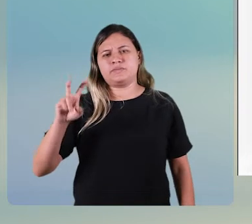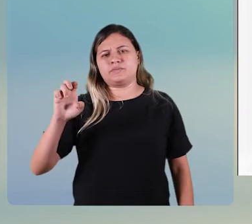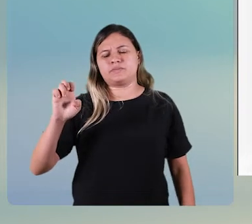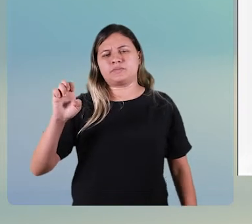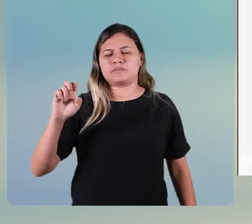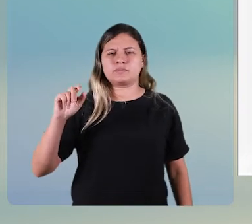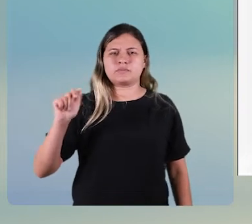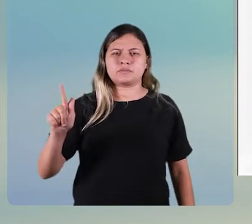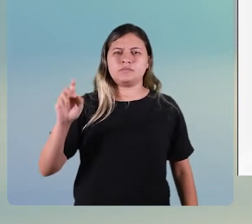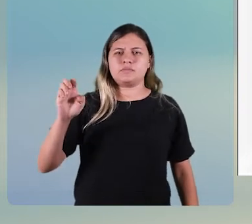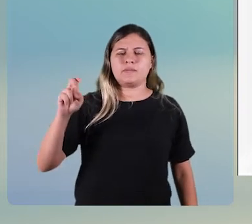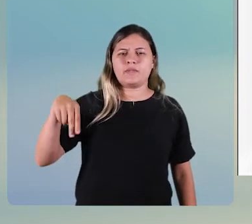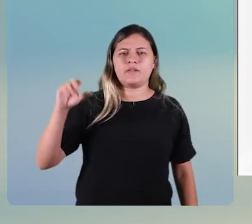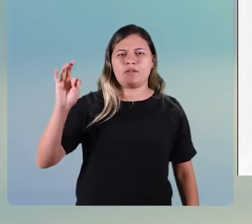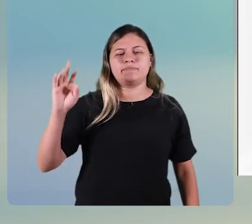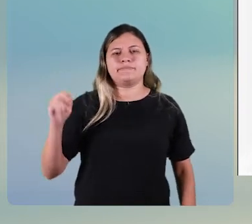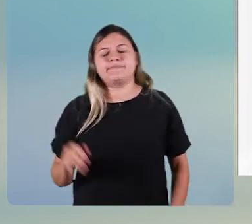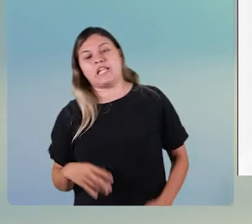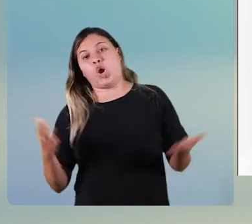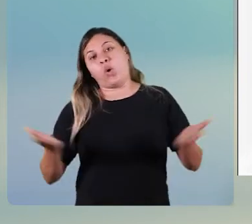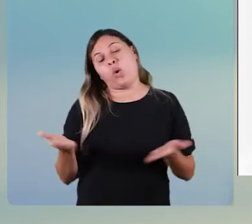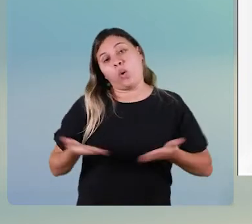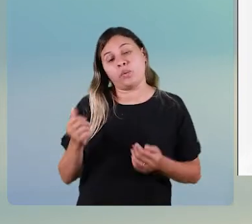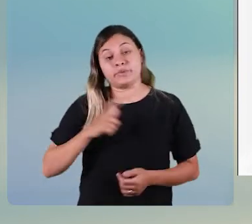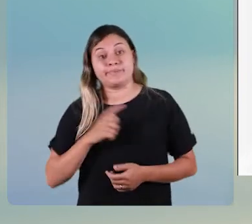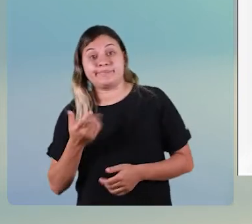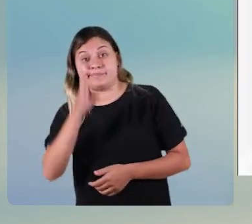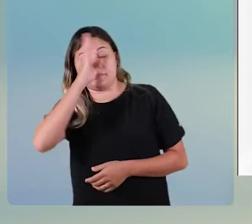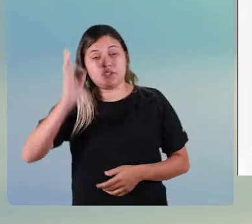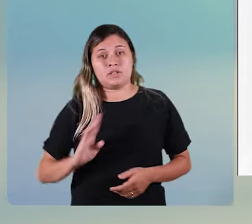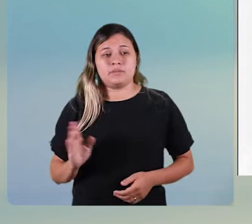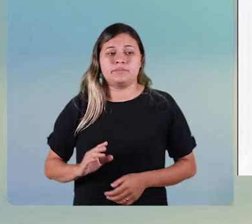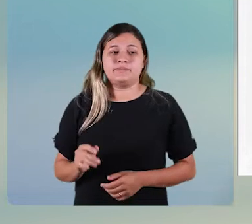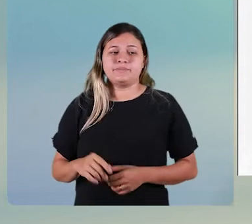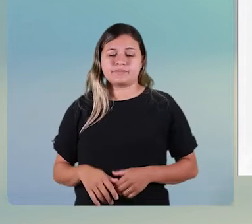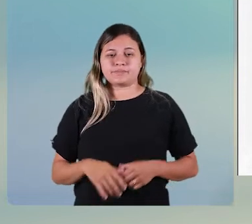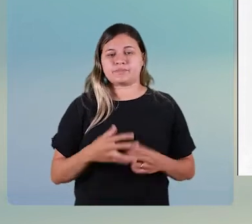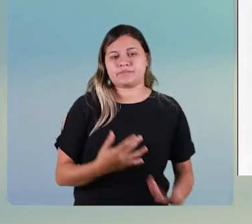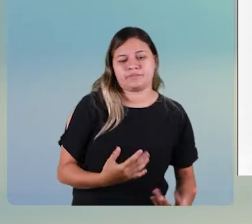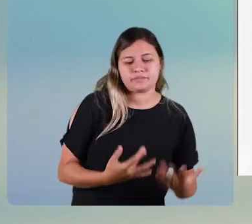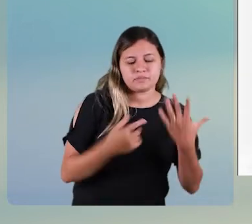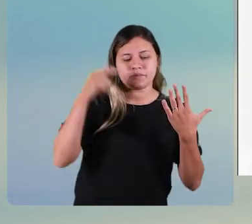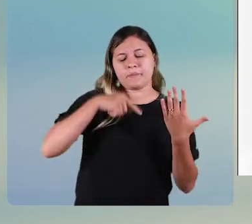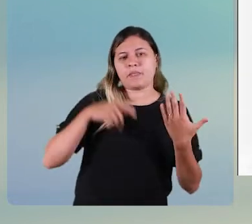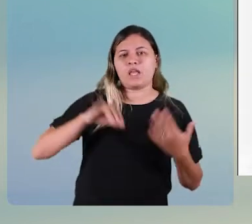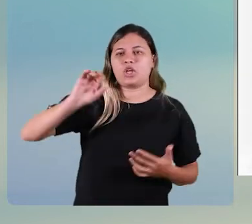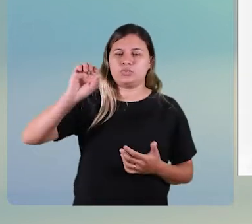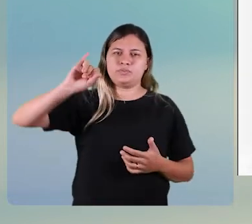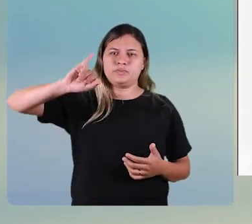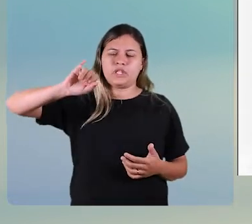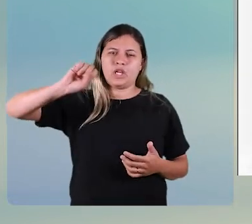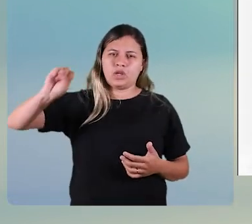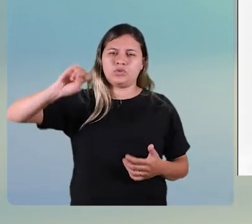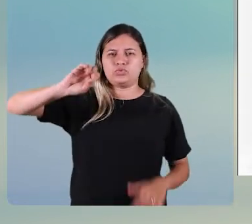Brasil, basicamente, né, os principais são a soja, né, o óleo de soja, e a mamona, tá? Então,